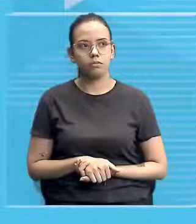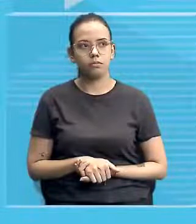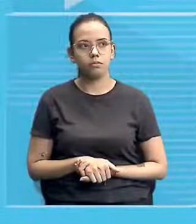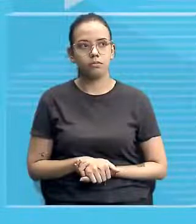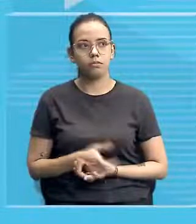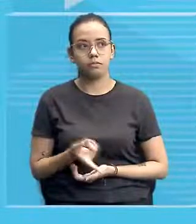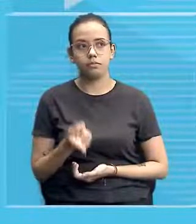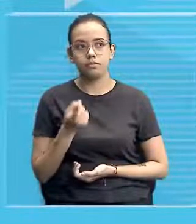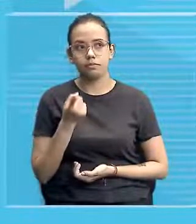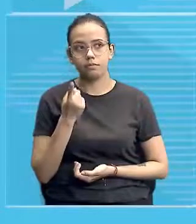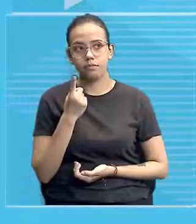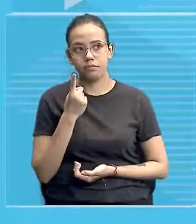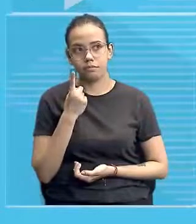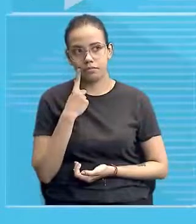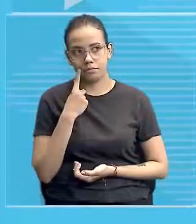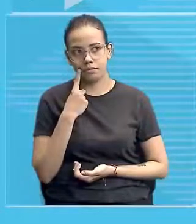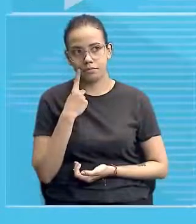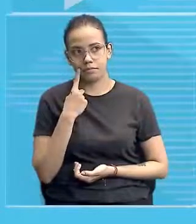Deixa eu olhar aqui.